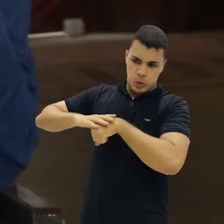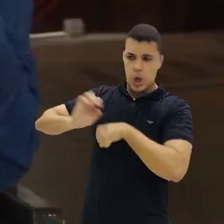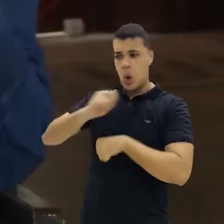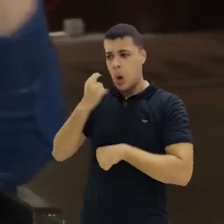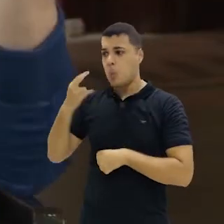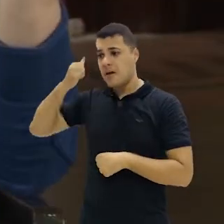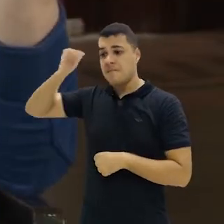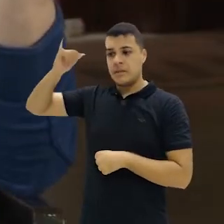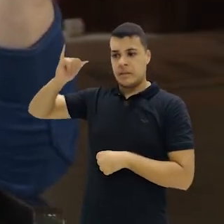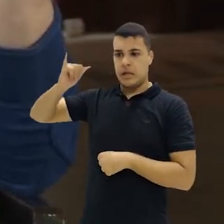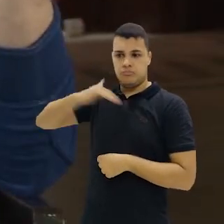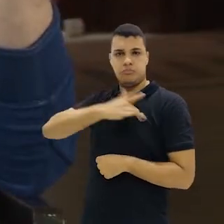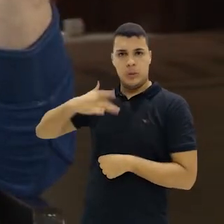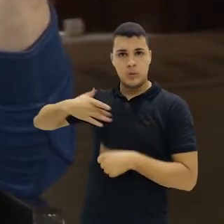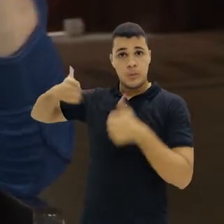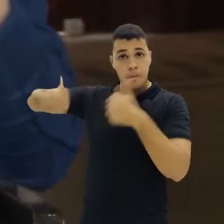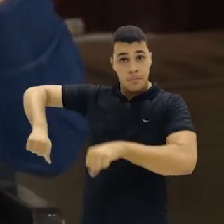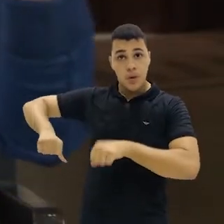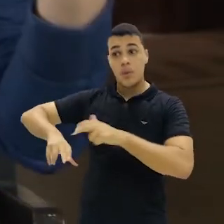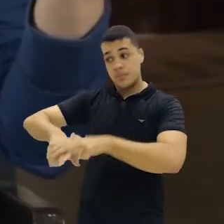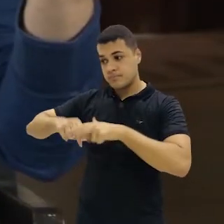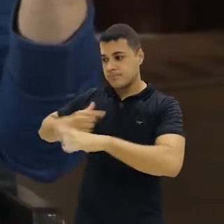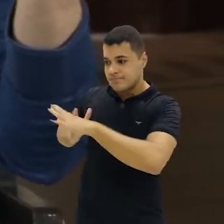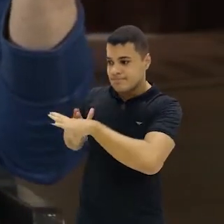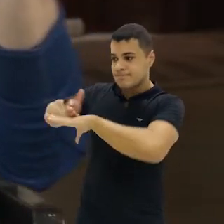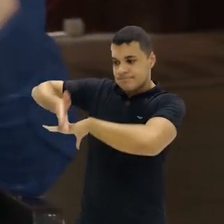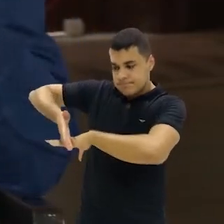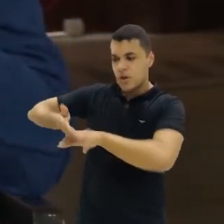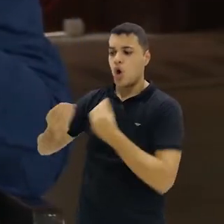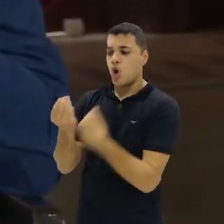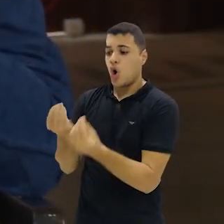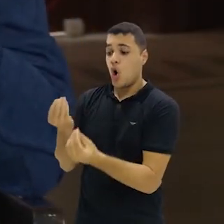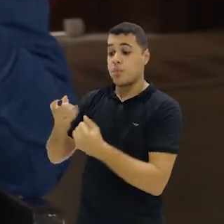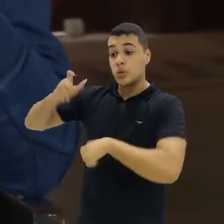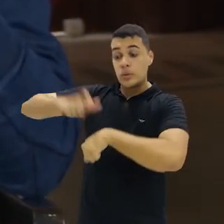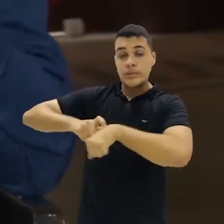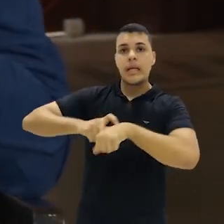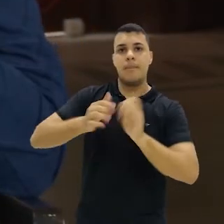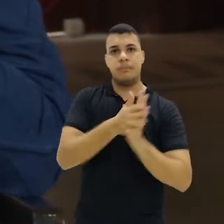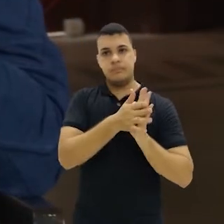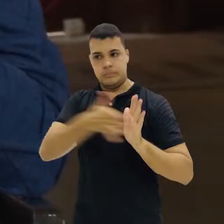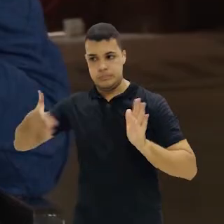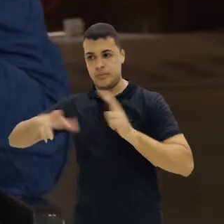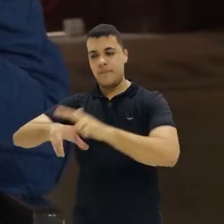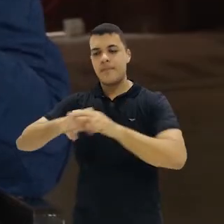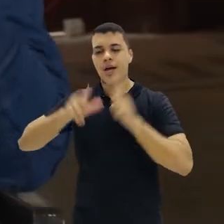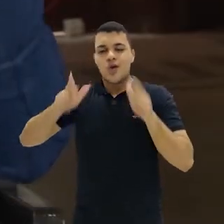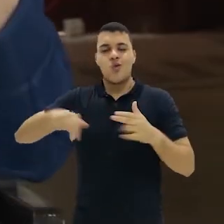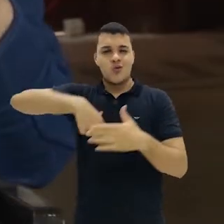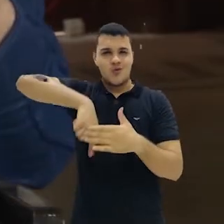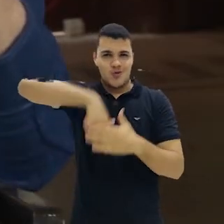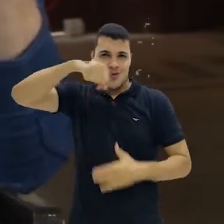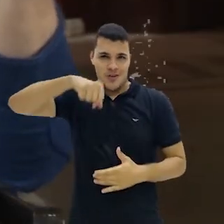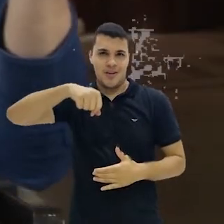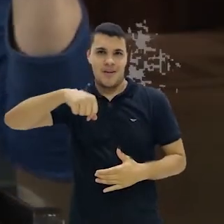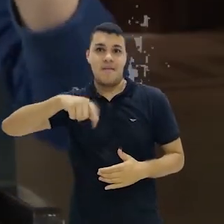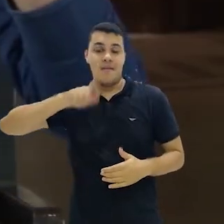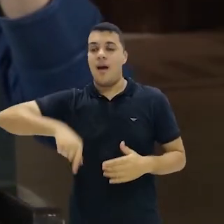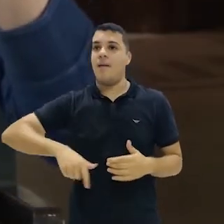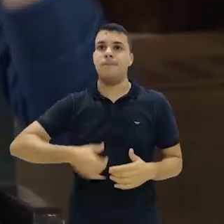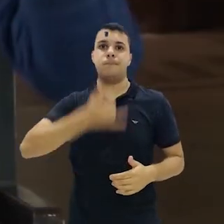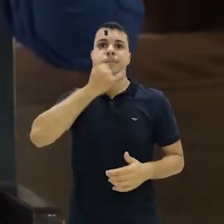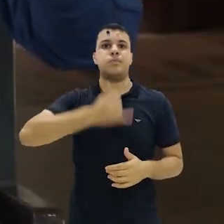tem por base a lógica de um sorteio, ela é completamente ao acaso. E a segunda característica é que o